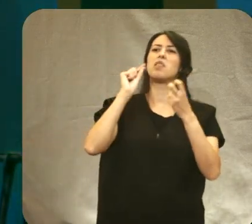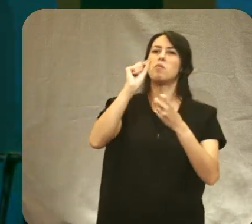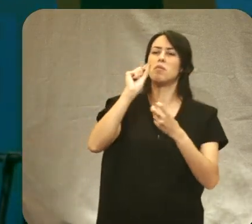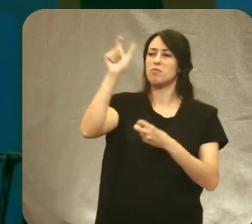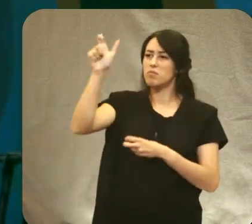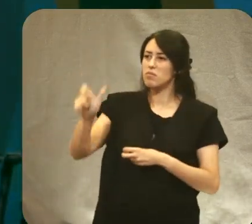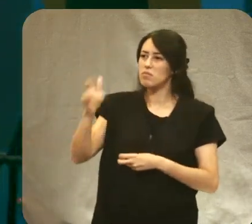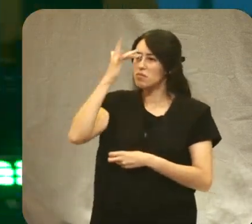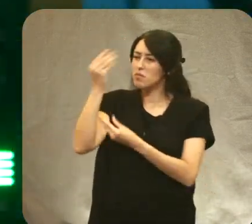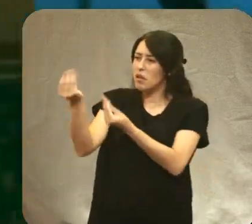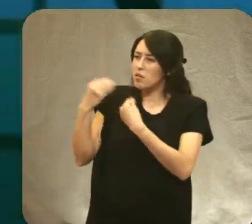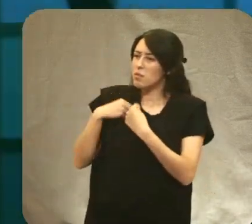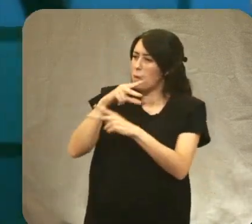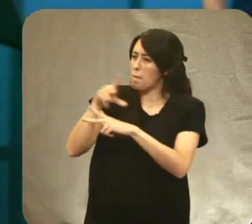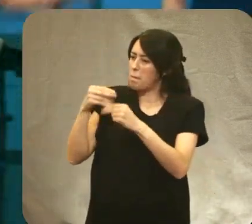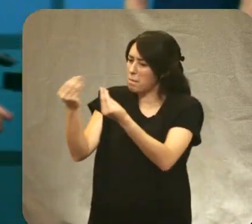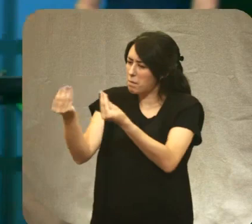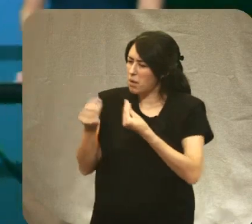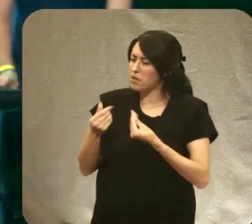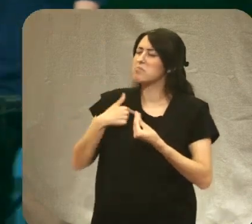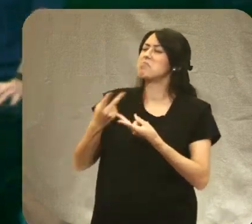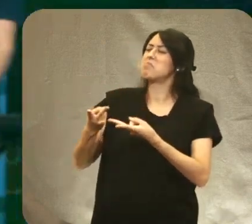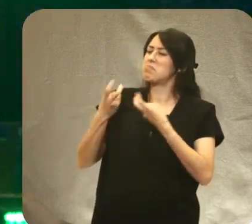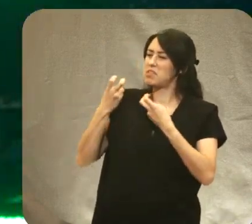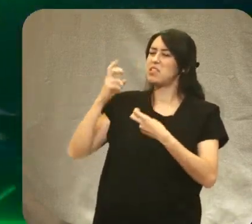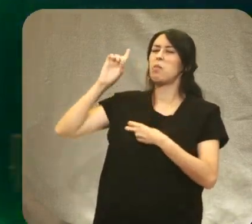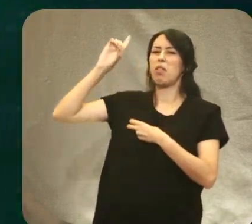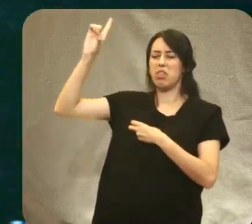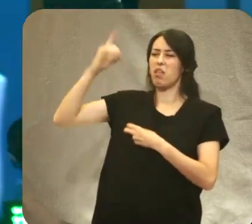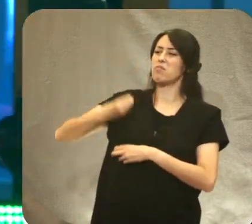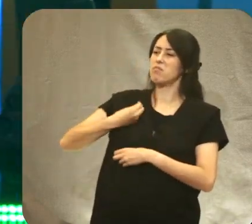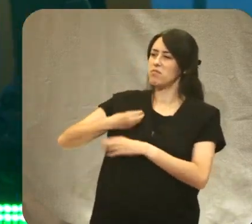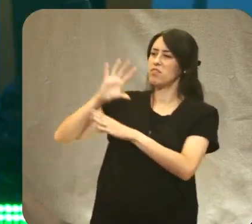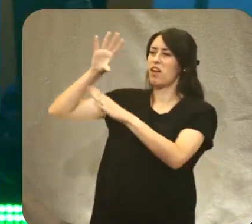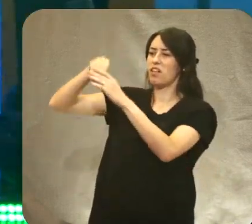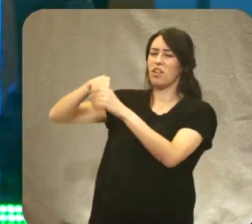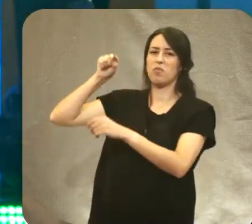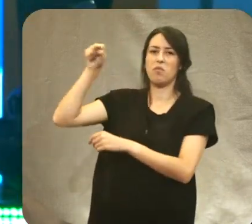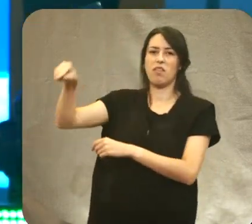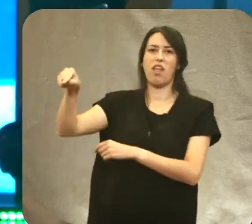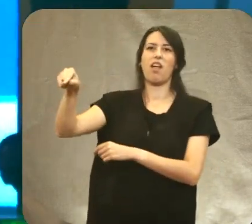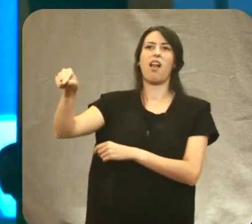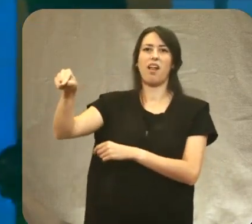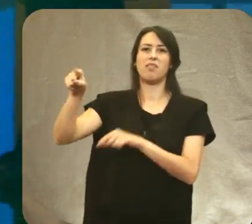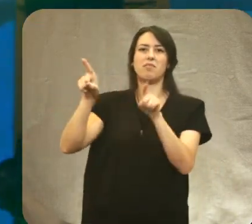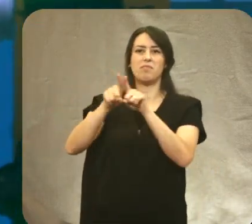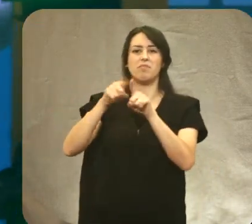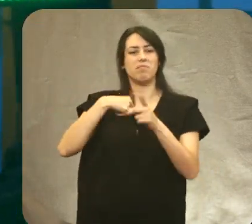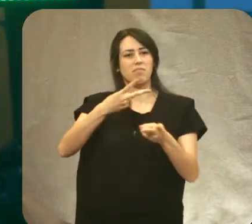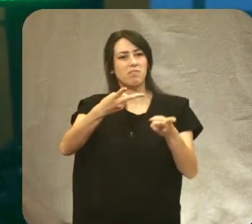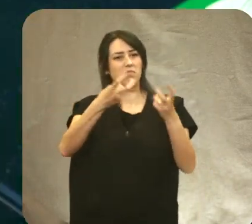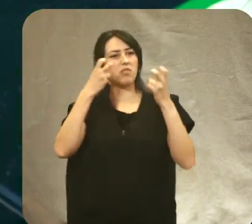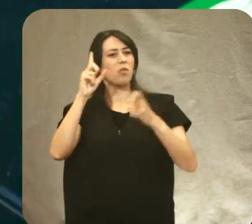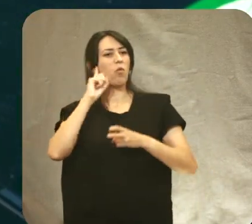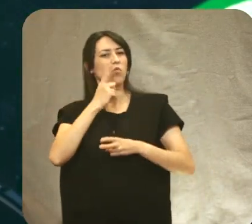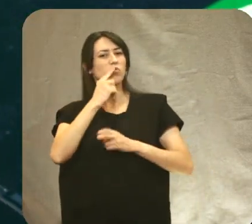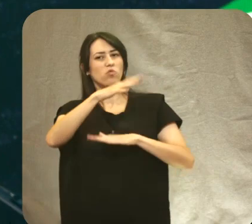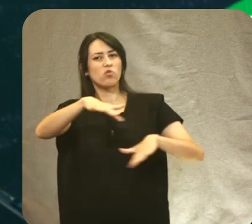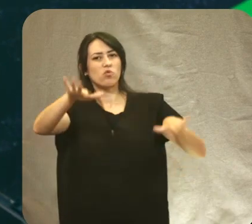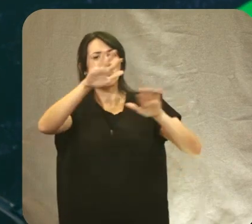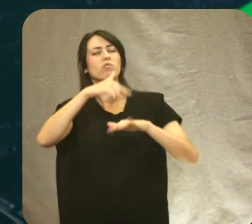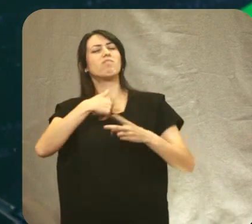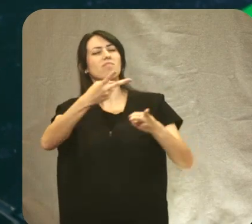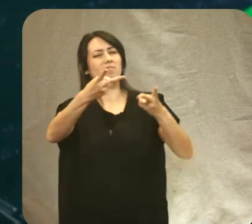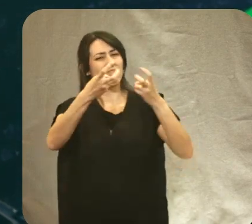deu bala hoje de manhã. Eu vejo Deus revelado através do coro dos surdos,